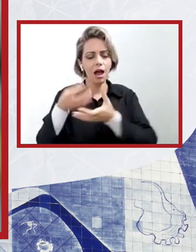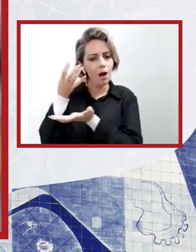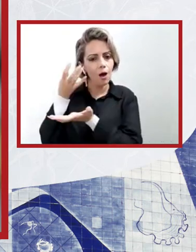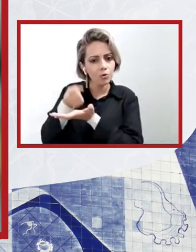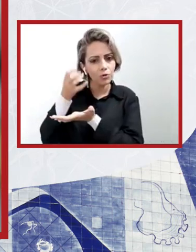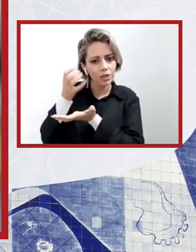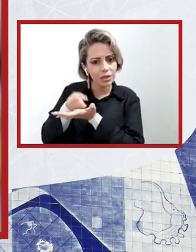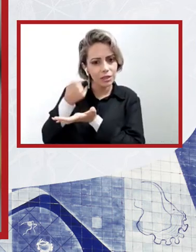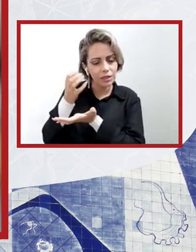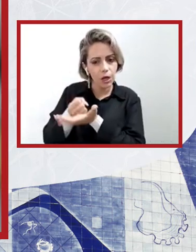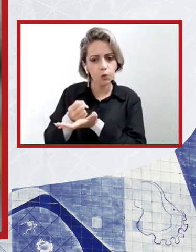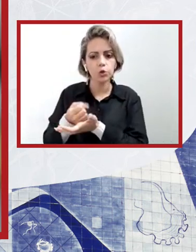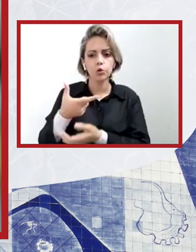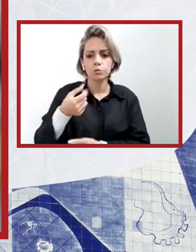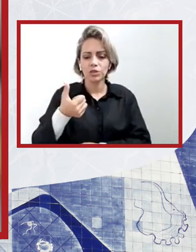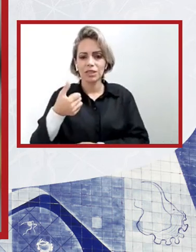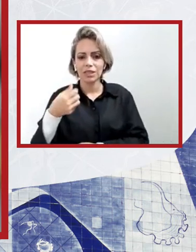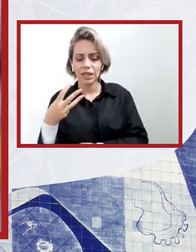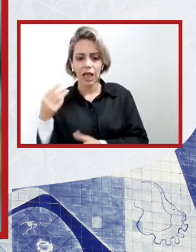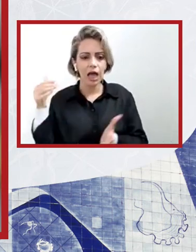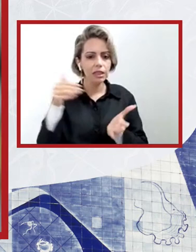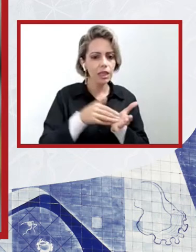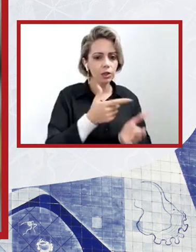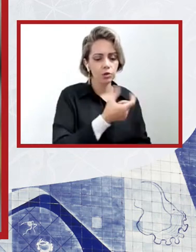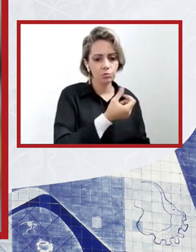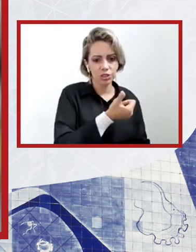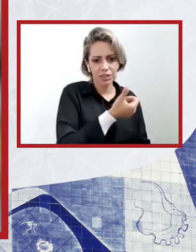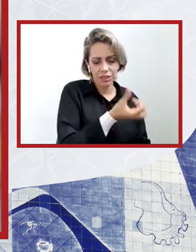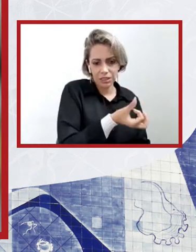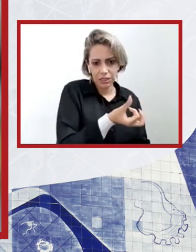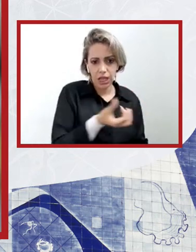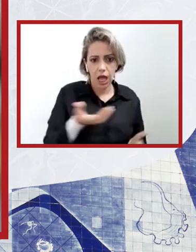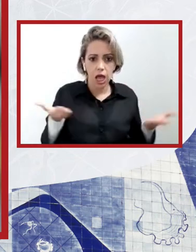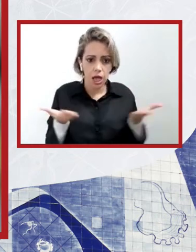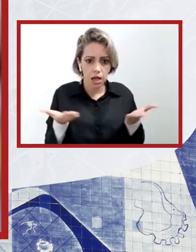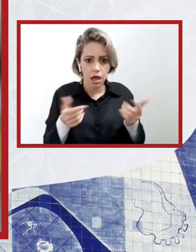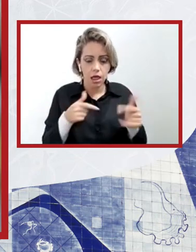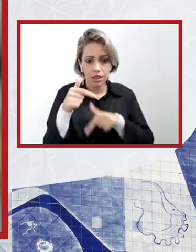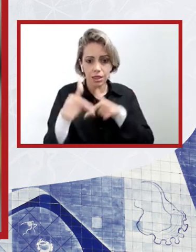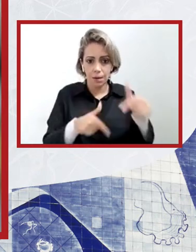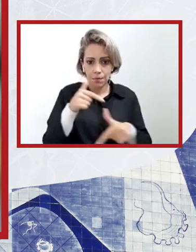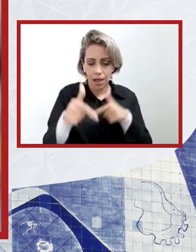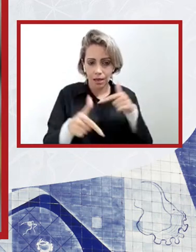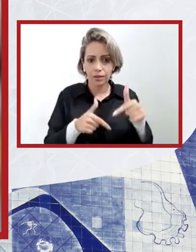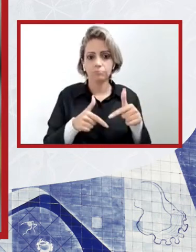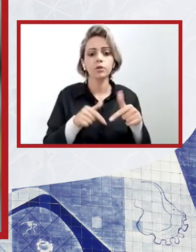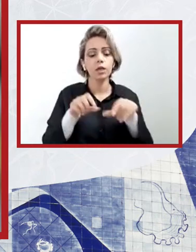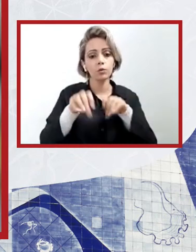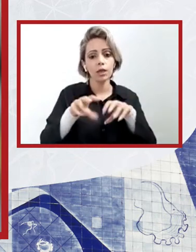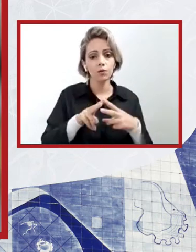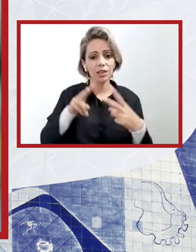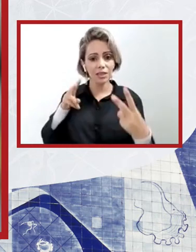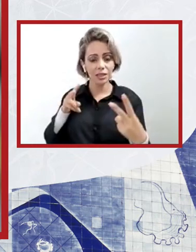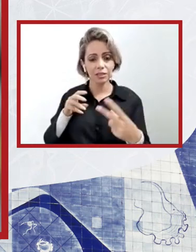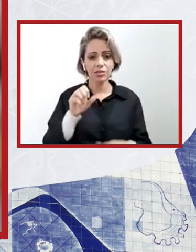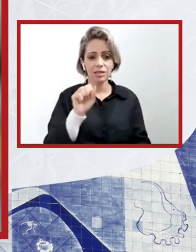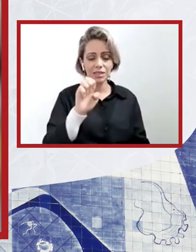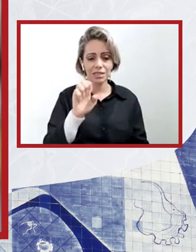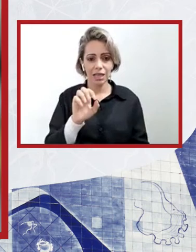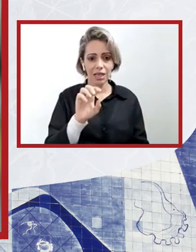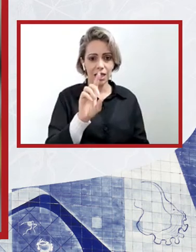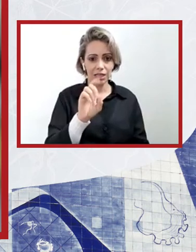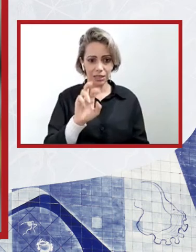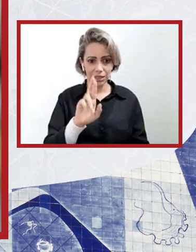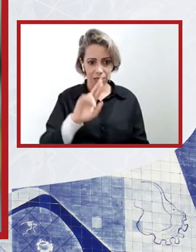até 2016, e atualmente atua como tutora de Educação à Distância do SEDERJ. As mediadoras dessa